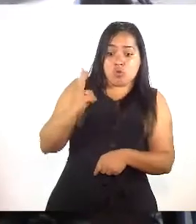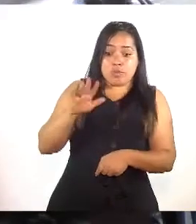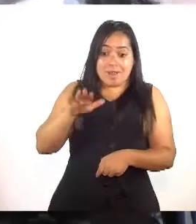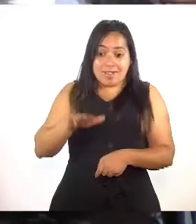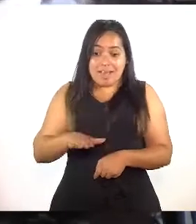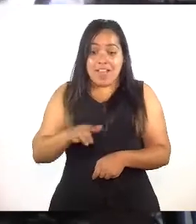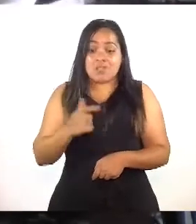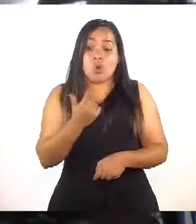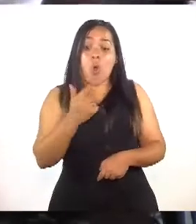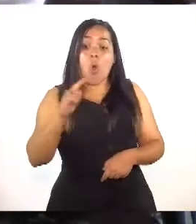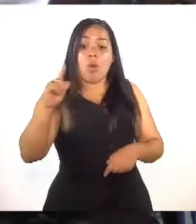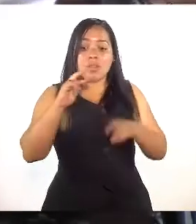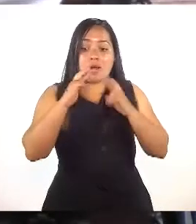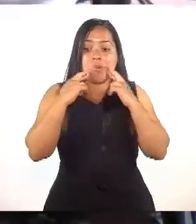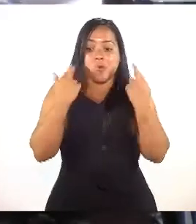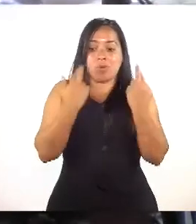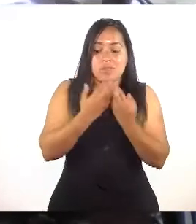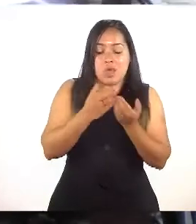pouco.